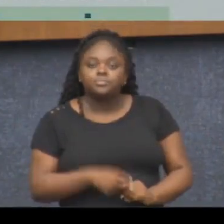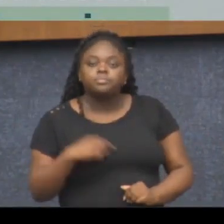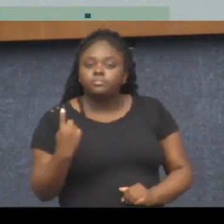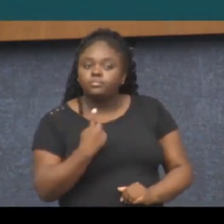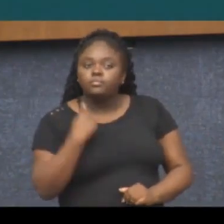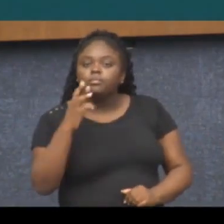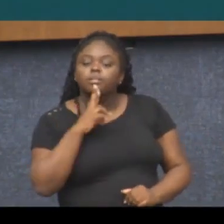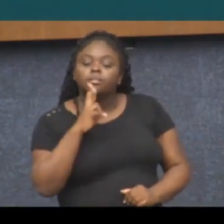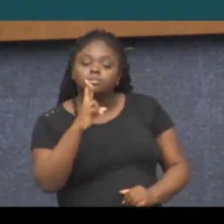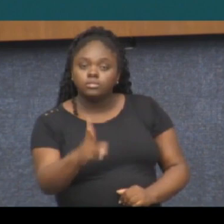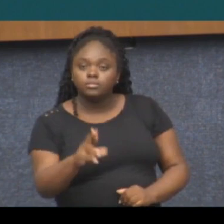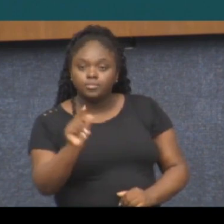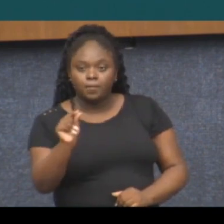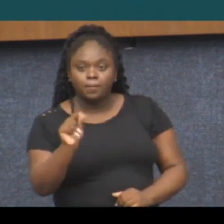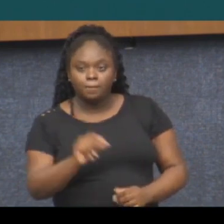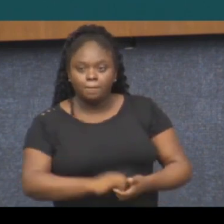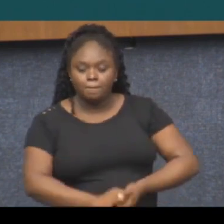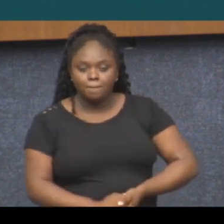Nossos resultados, então.